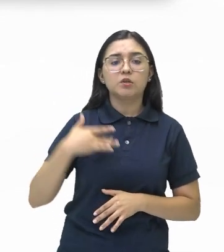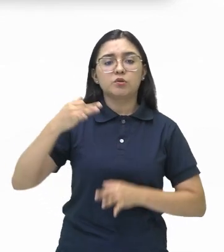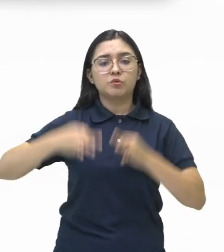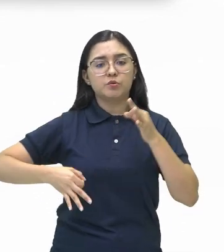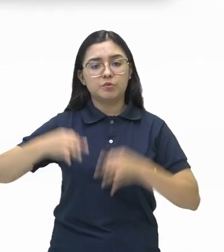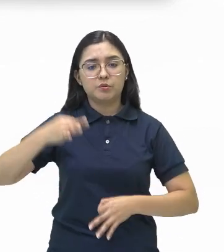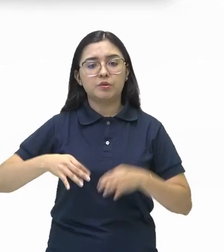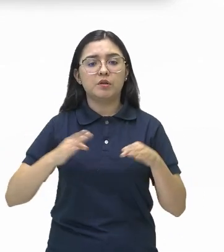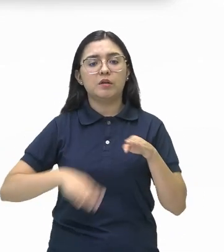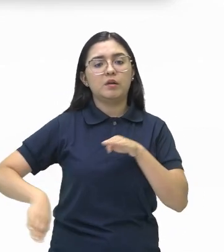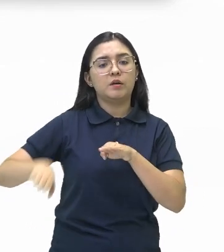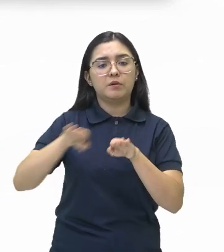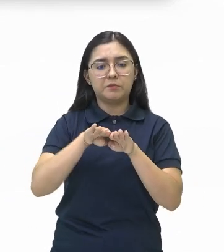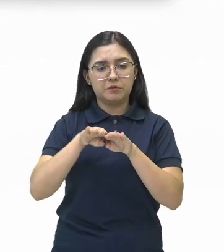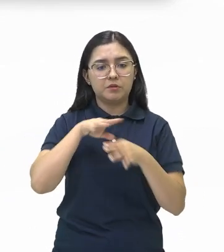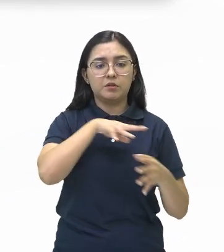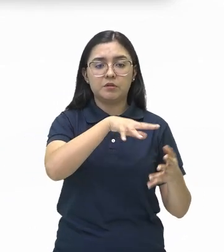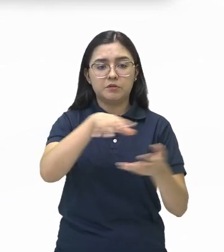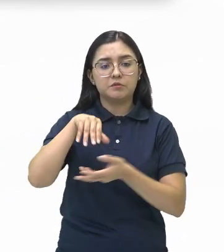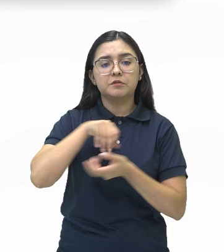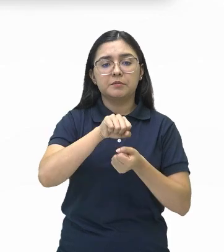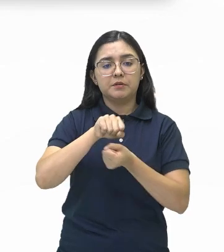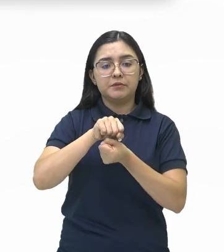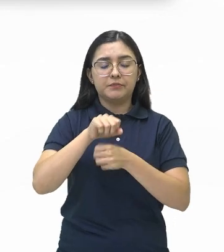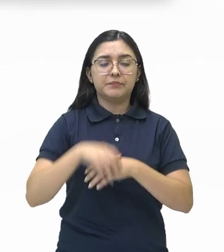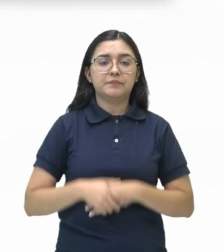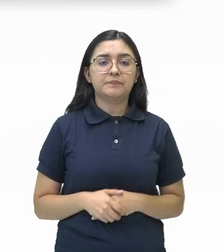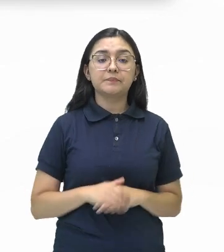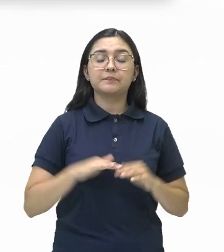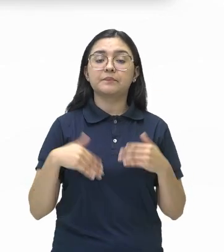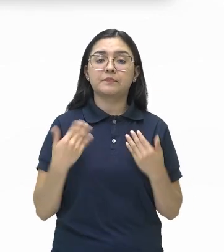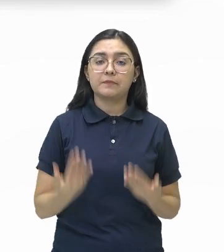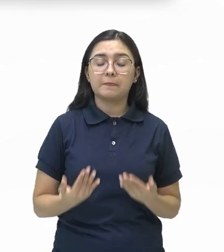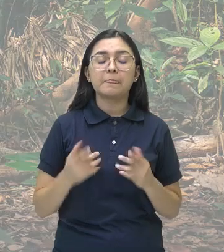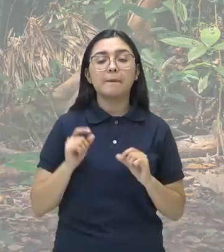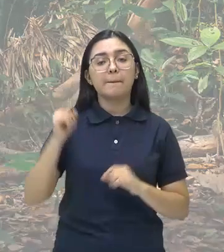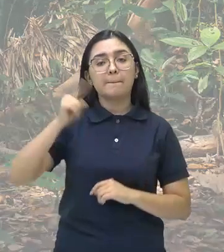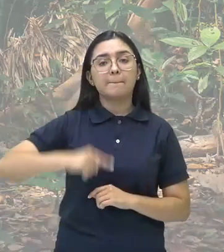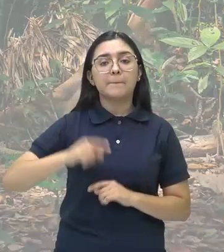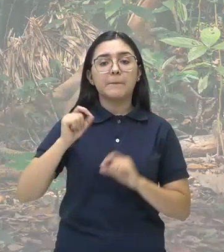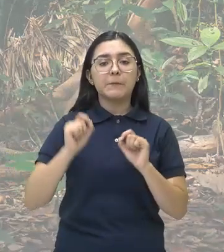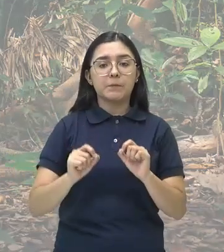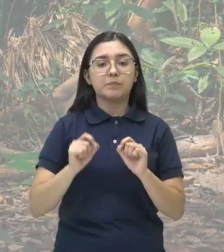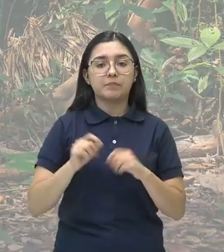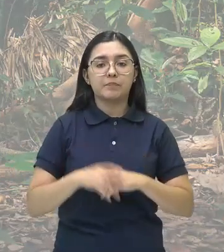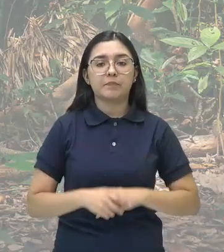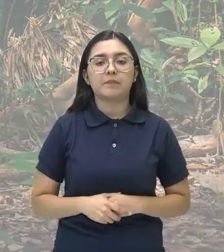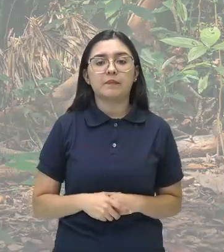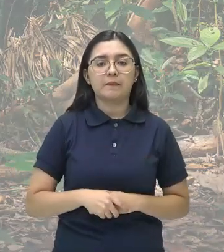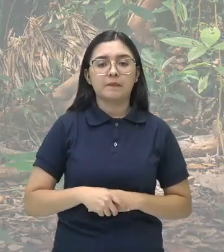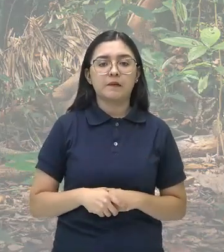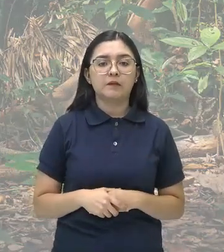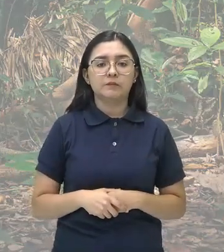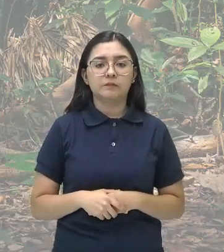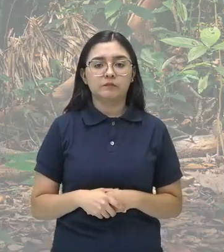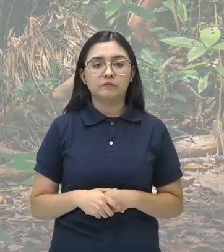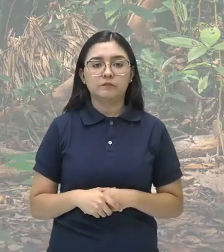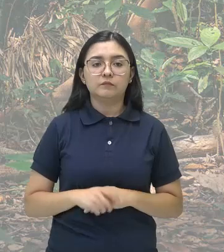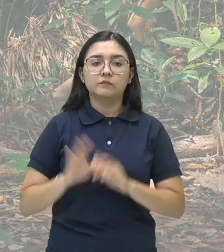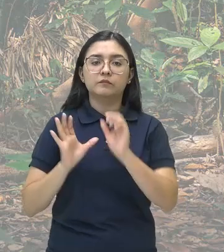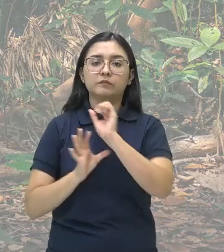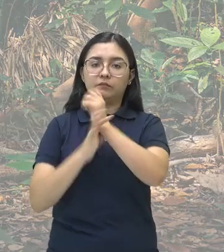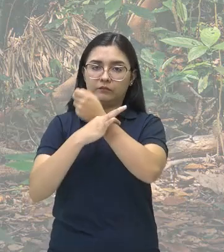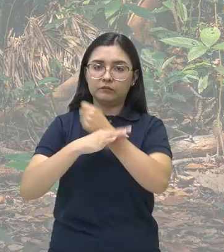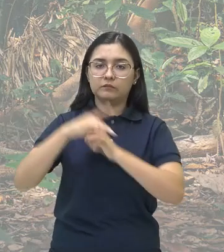justiça, equidade e sustentabilidade. Então, é uma ideia, é assegurar